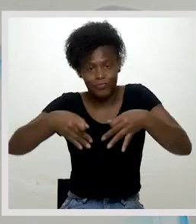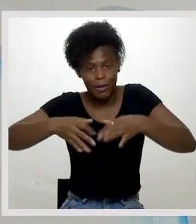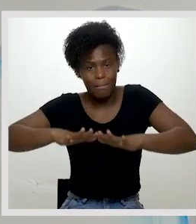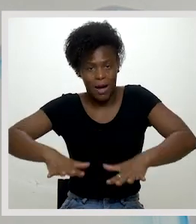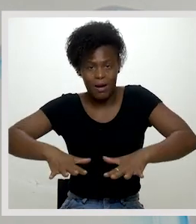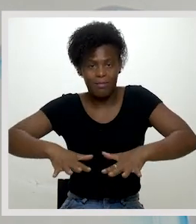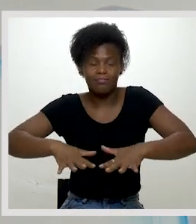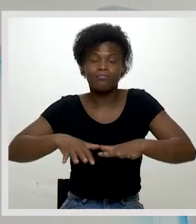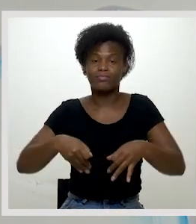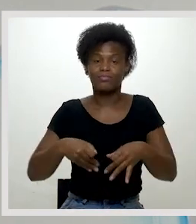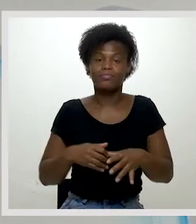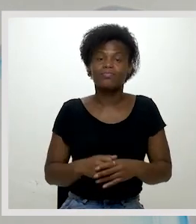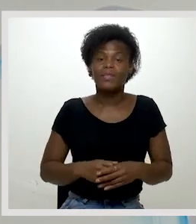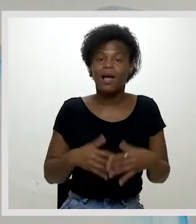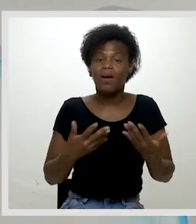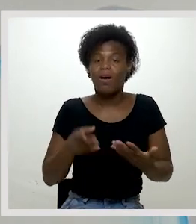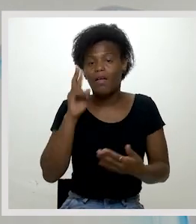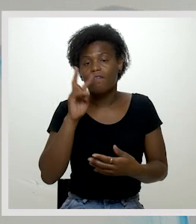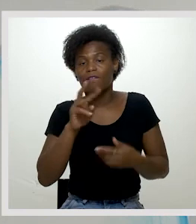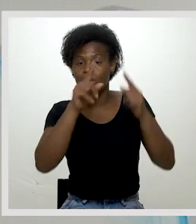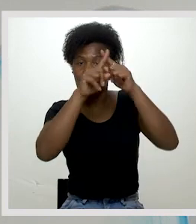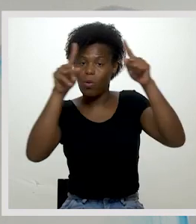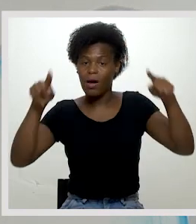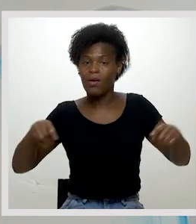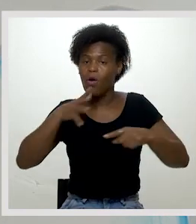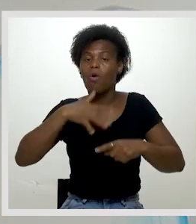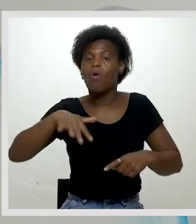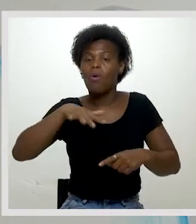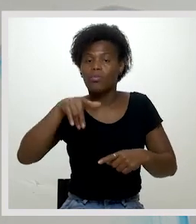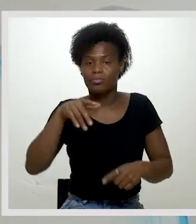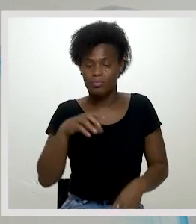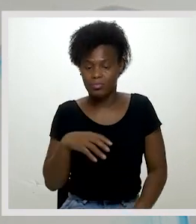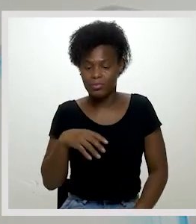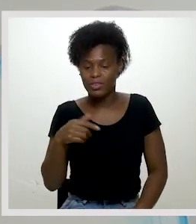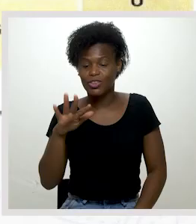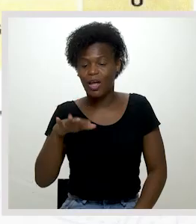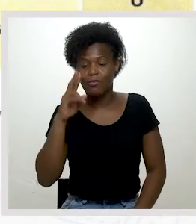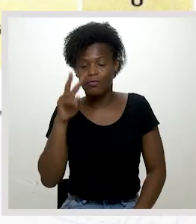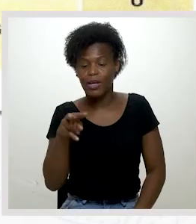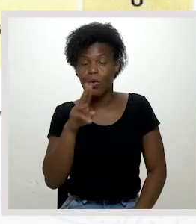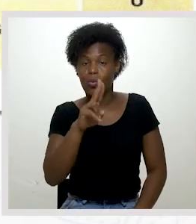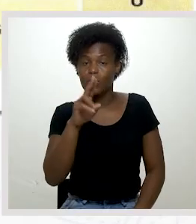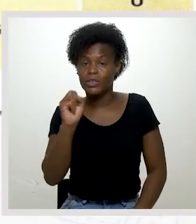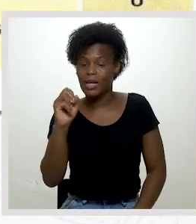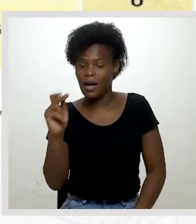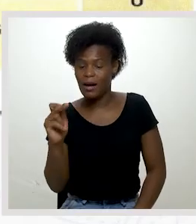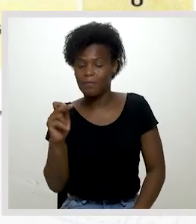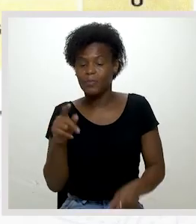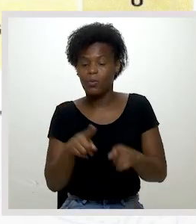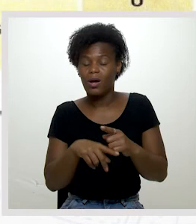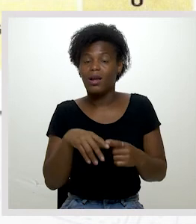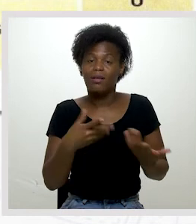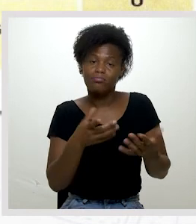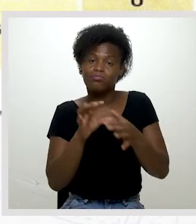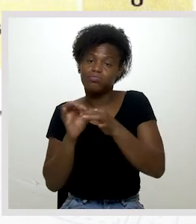termina a síntese. Vamos ver agora no quadro onde é que está este codão. Está aqui o GA, é um codão que